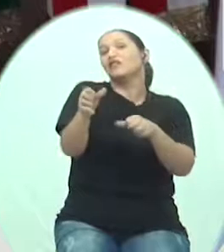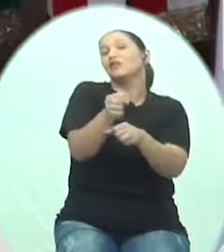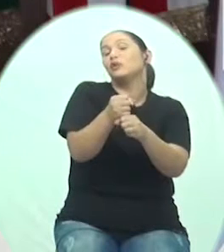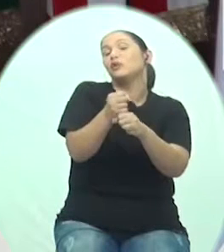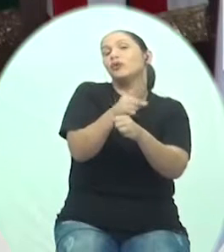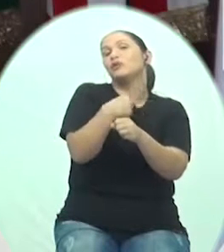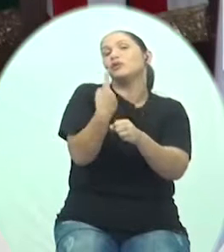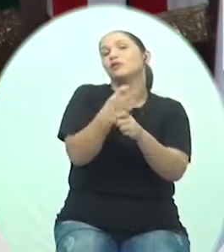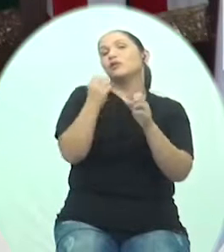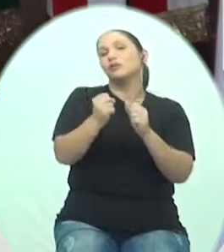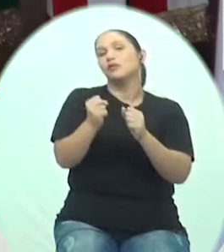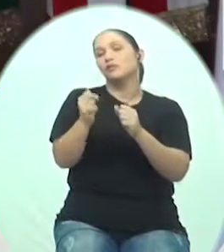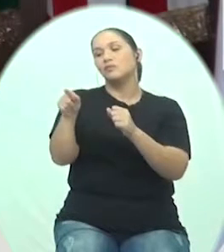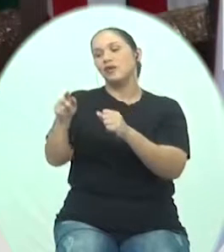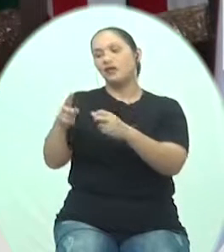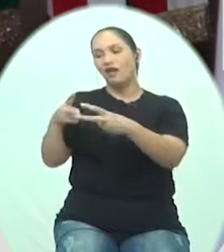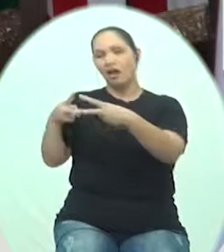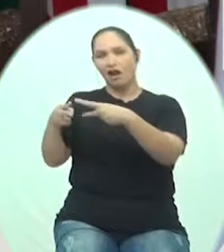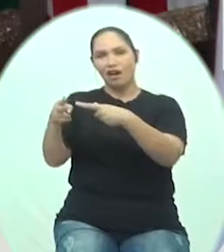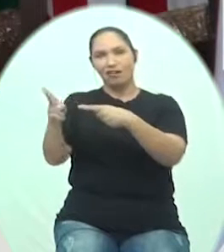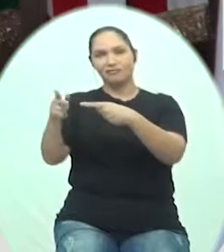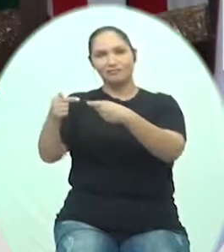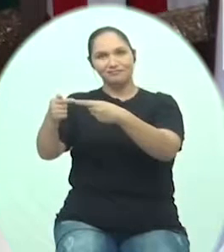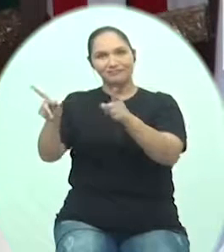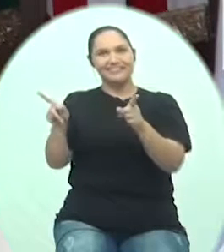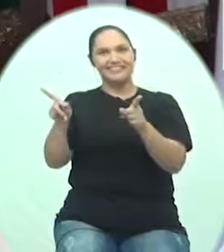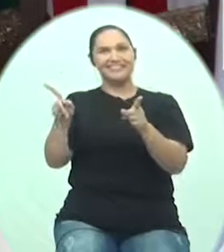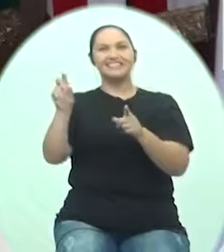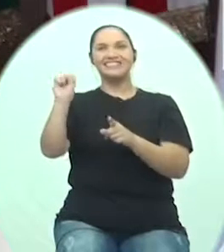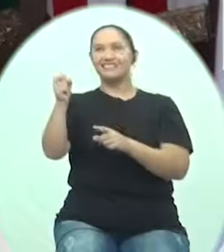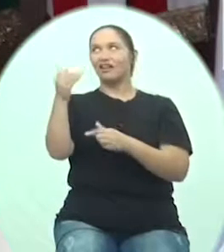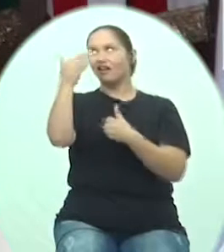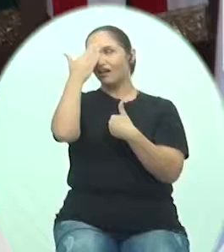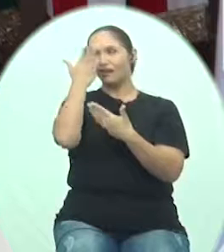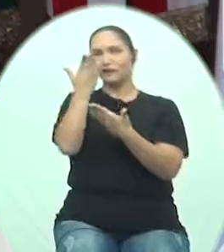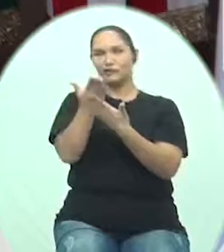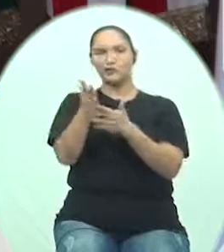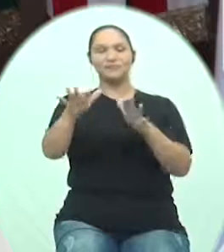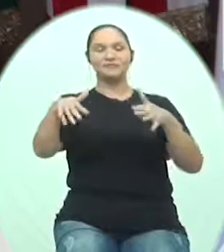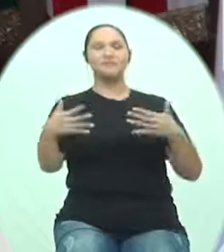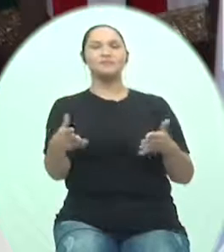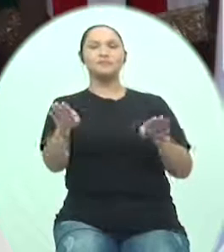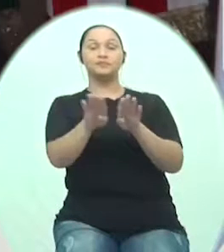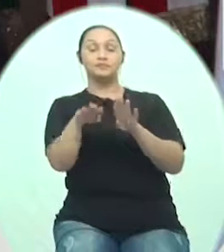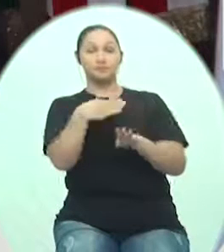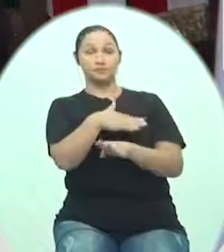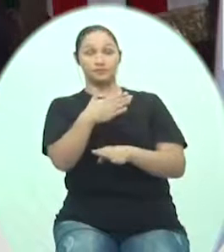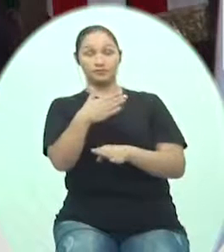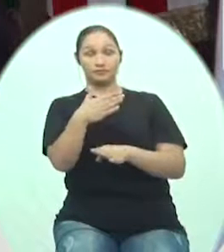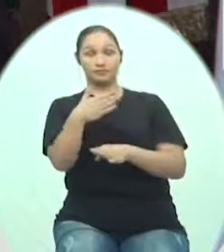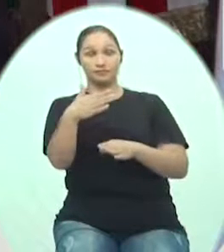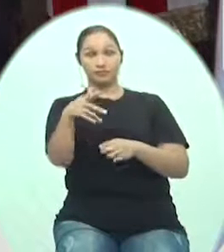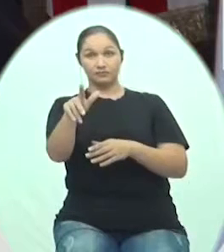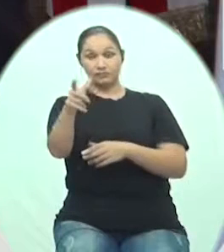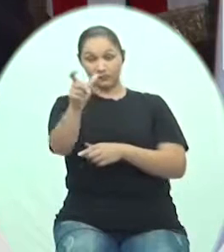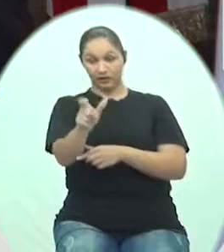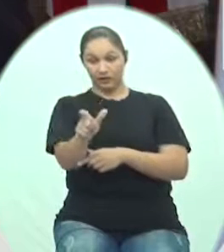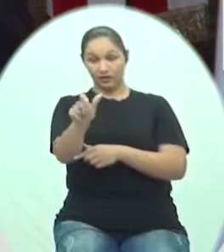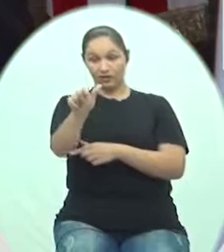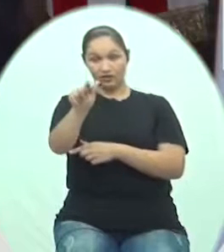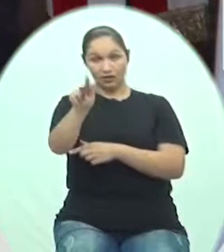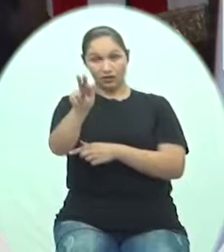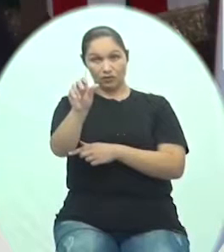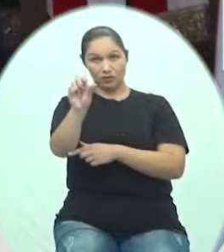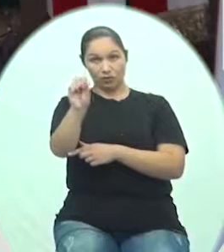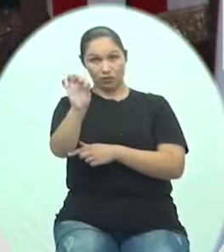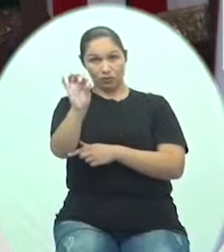inaugurar aquela obra outra coisa eu também gostaria de agr ser Gustavo porque eu também Fiz alguns